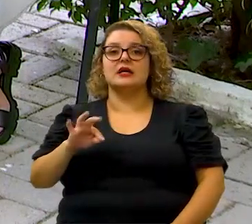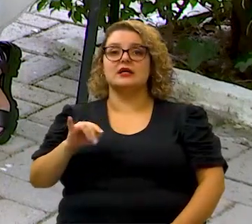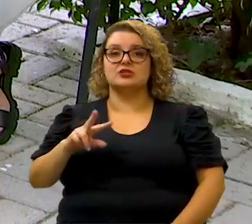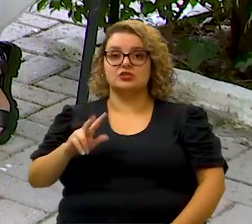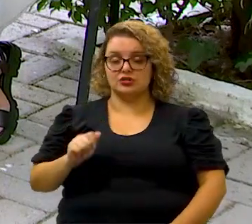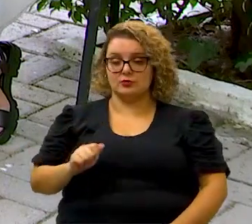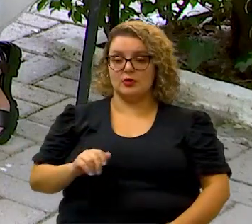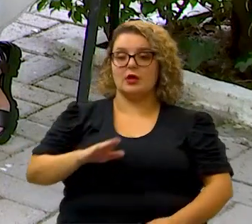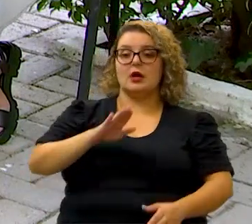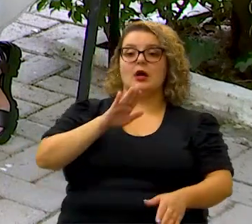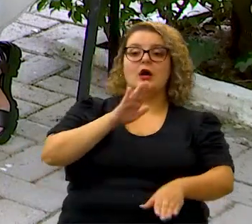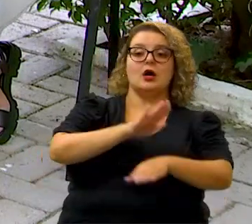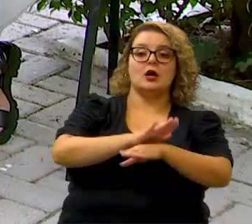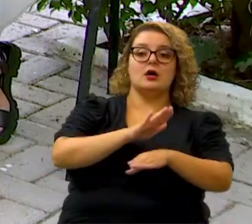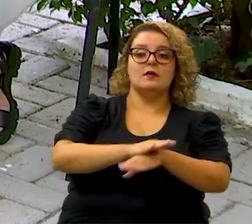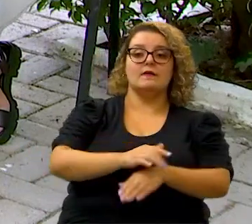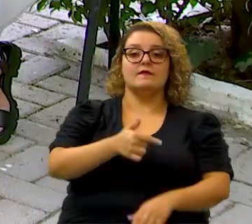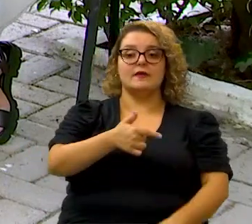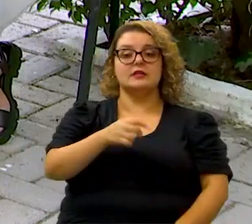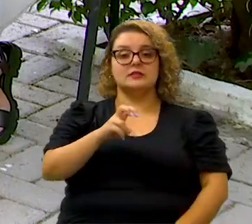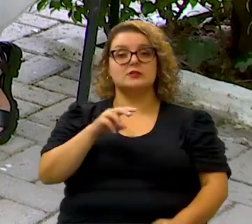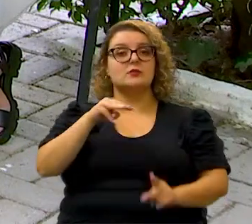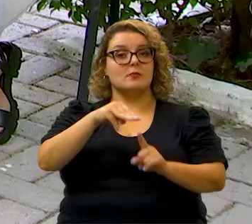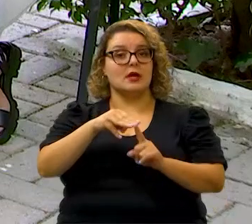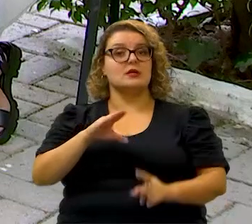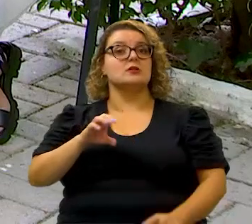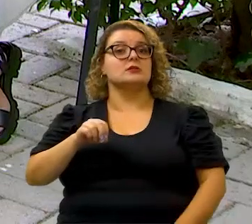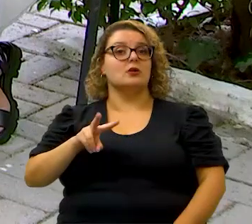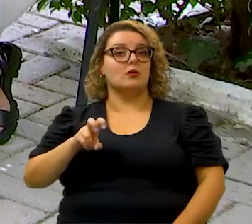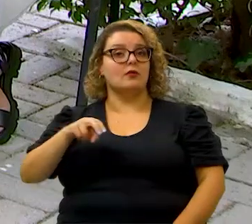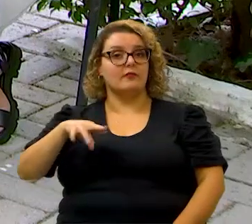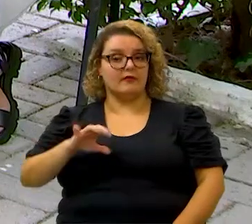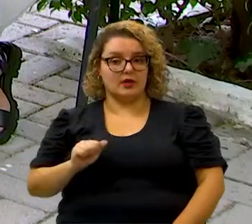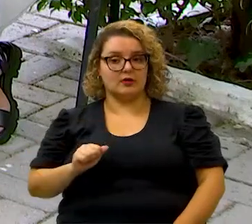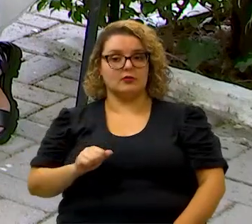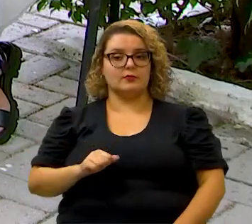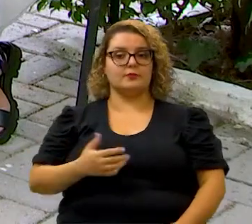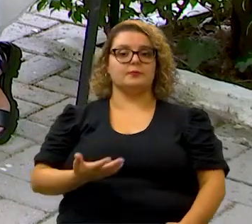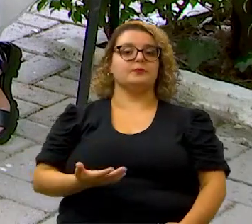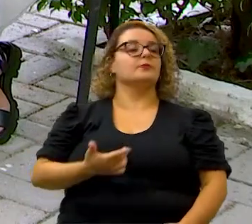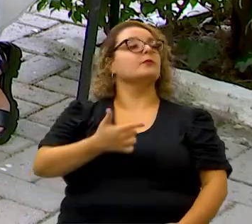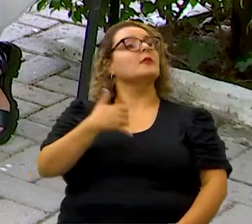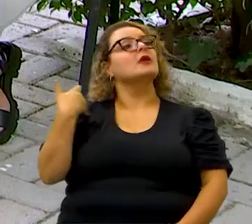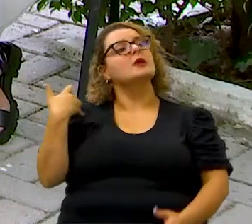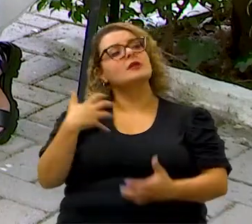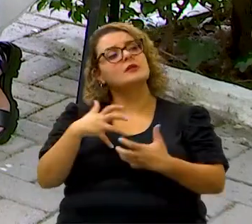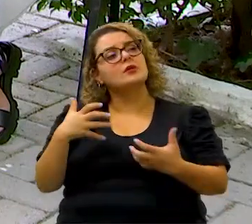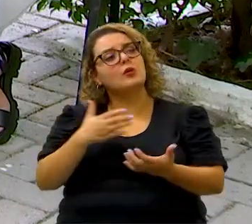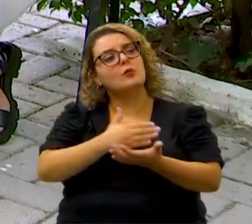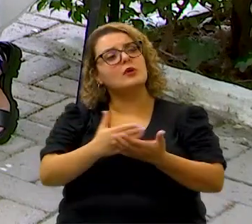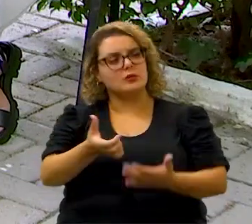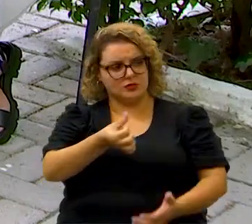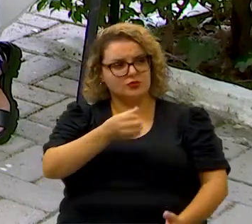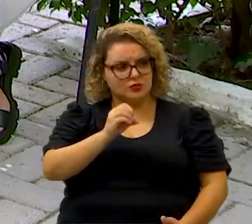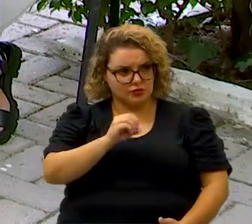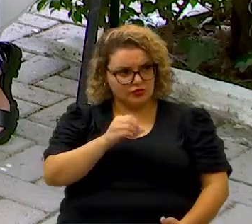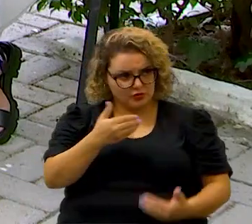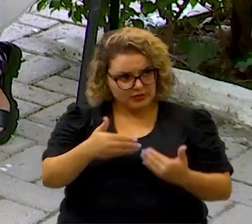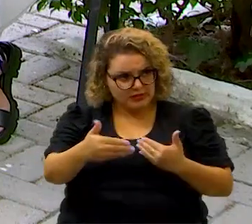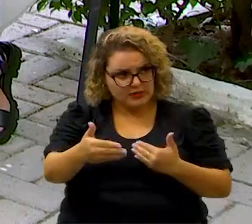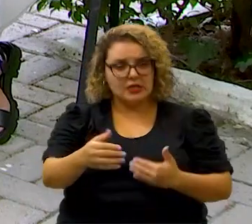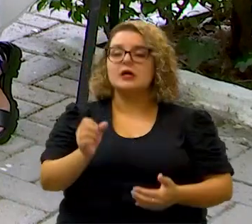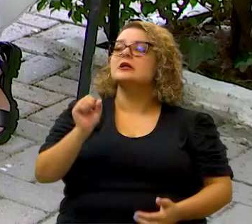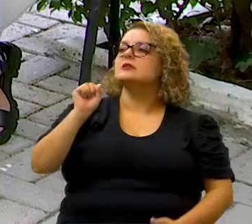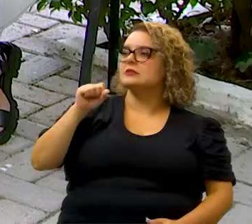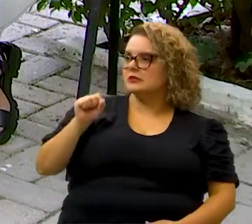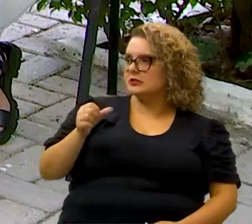na atualidade a gente está atendendo 25 metas desse convênio. E são idosos a partir de que idade? A partir de